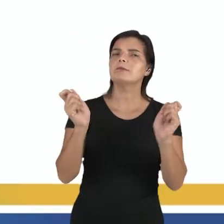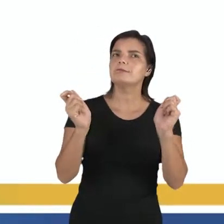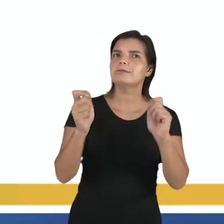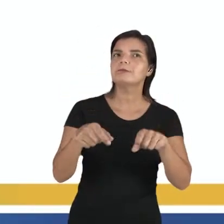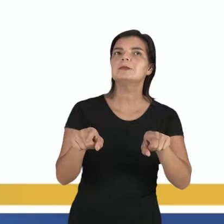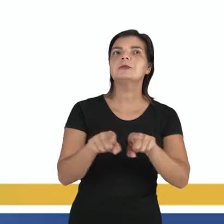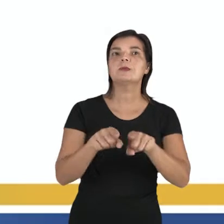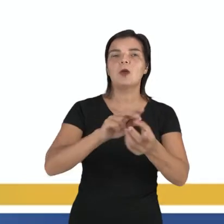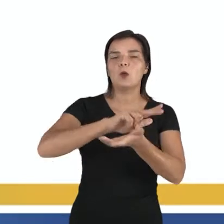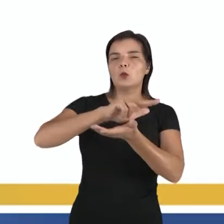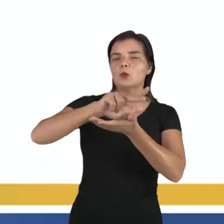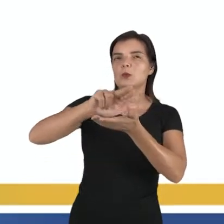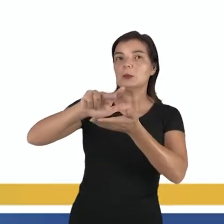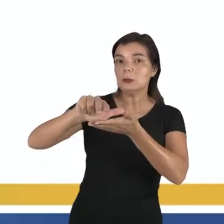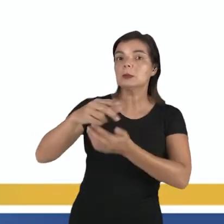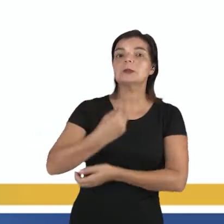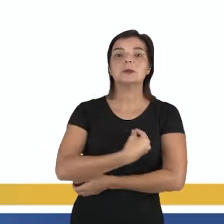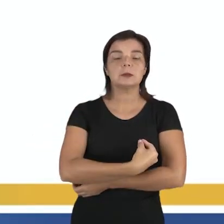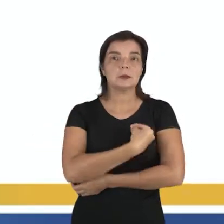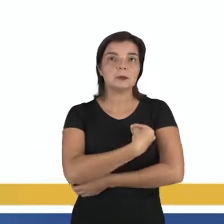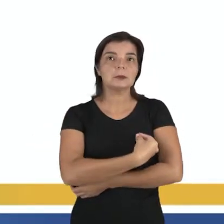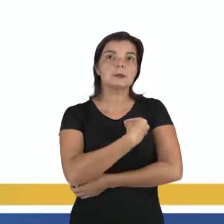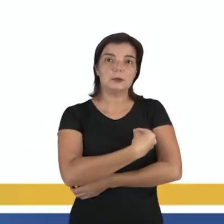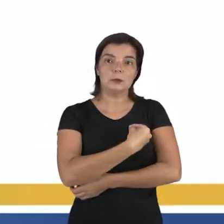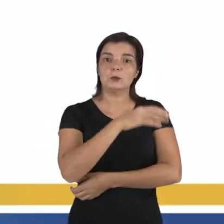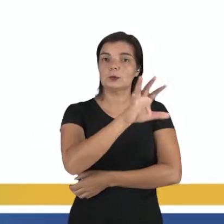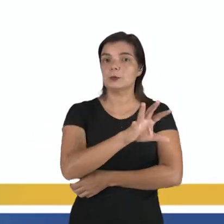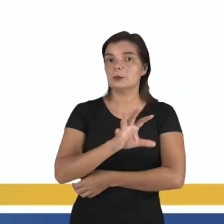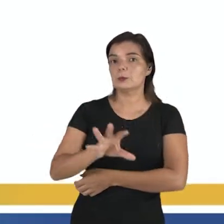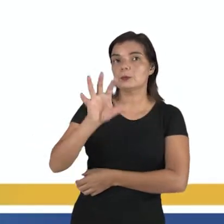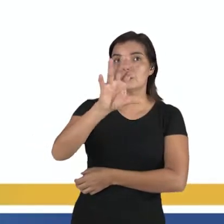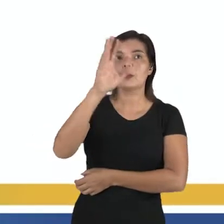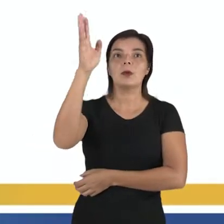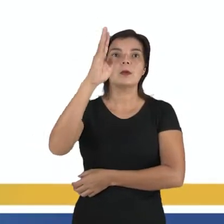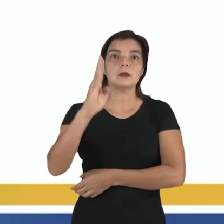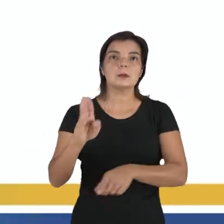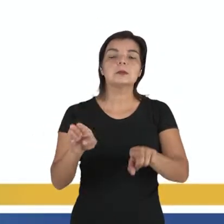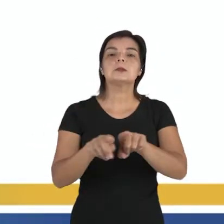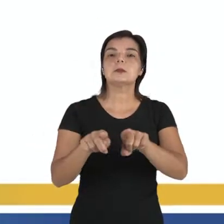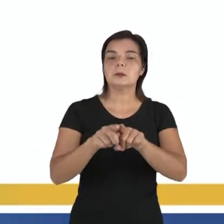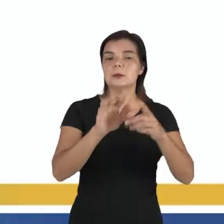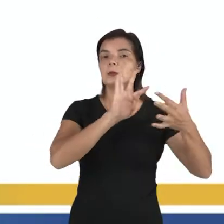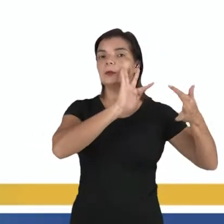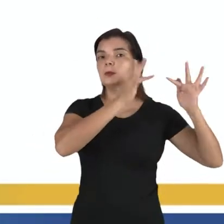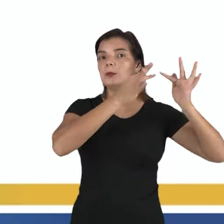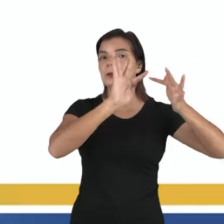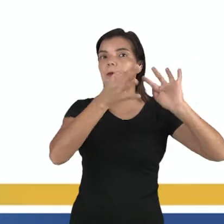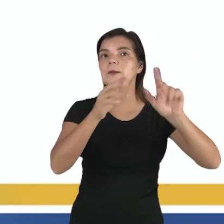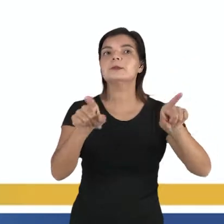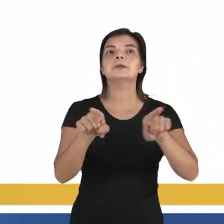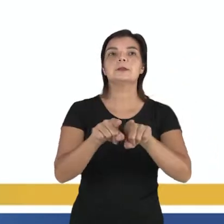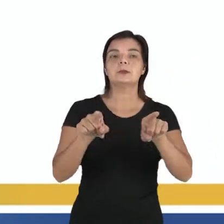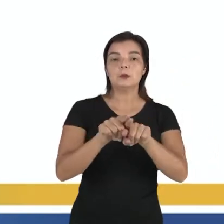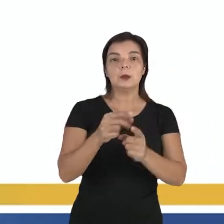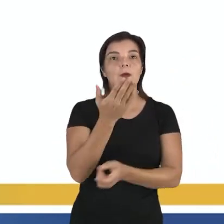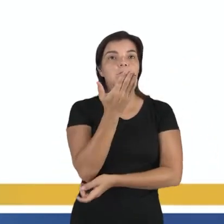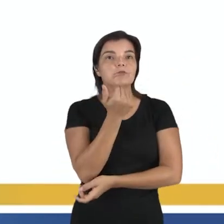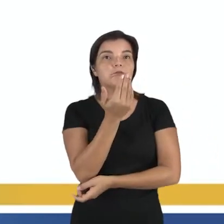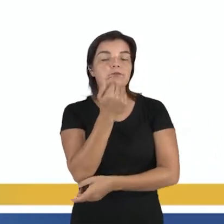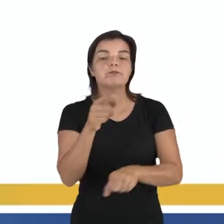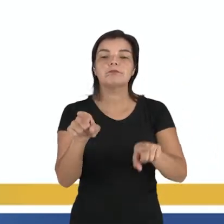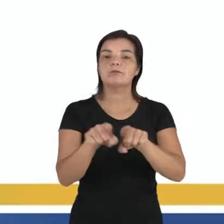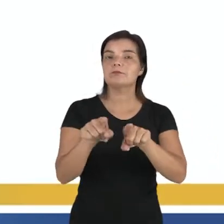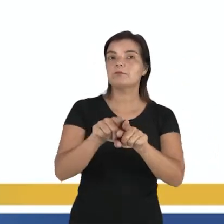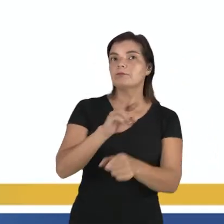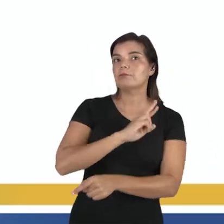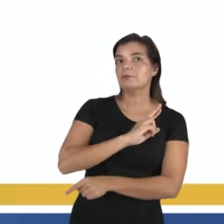Brasil, é possível ver a diversidade existente entre as regiões brasileiras nas manifestações folclóricas, na culinária,